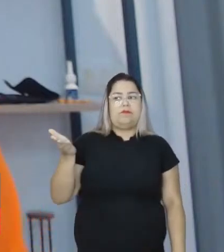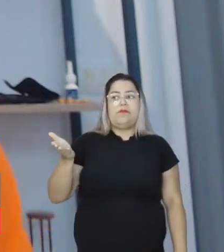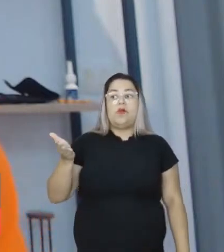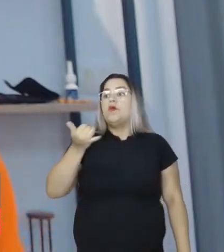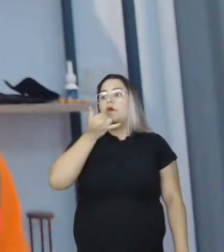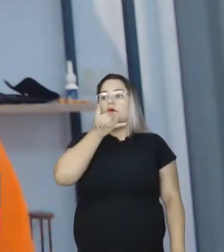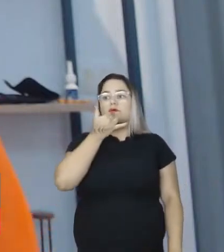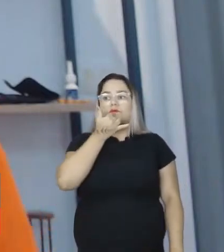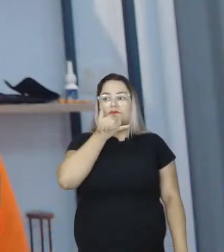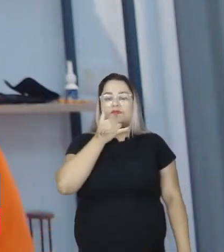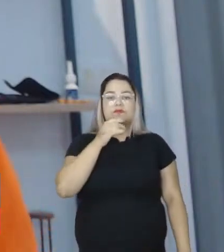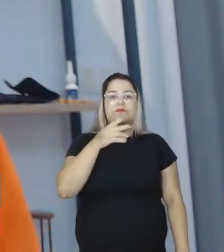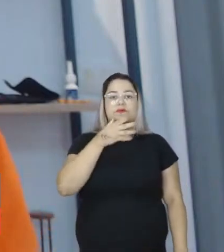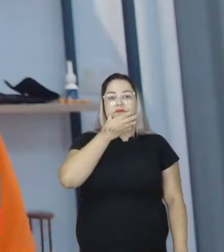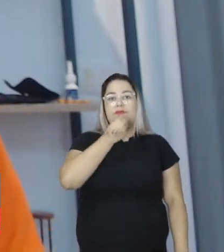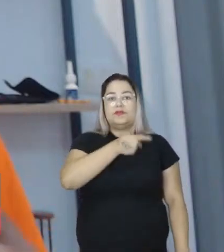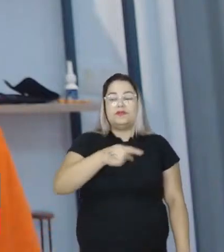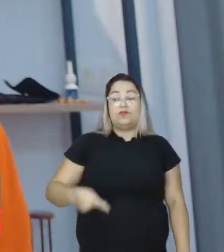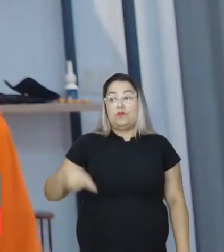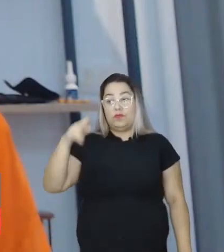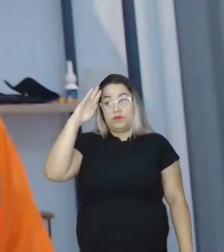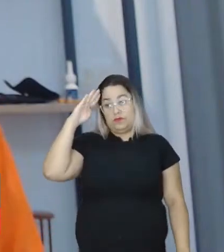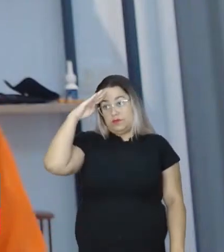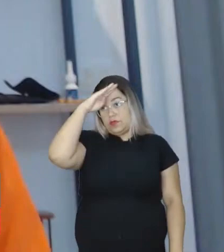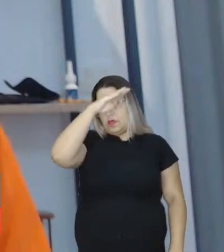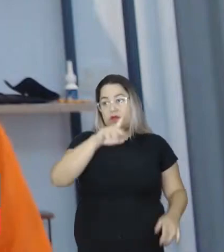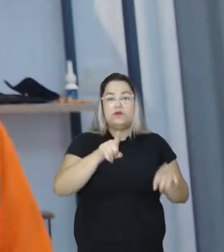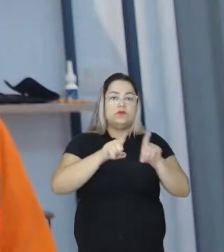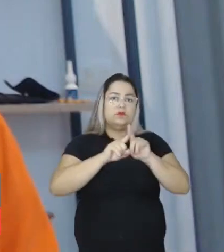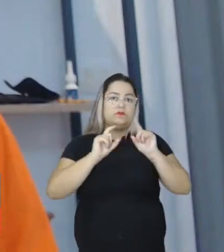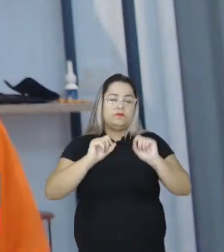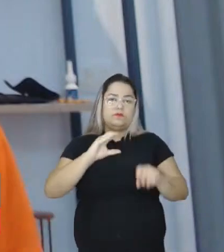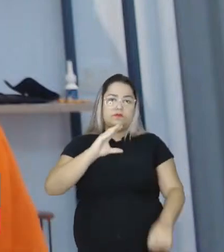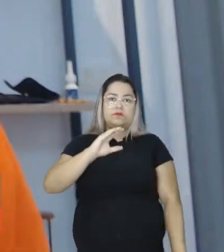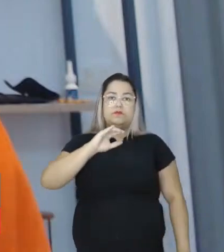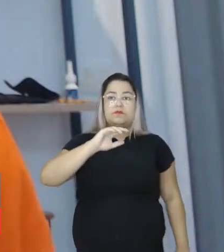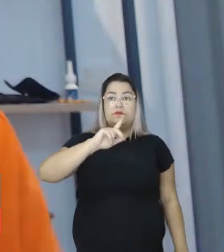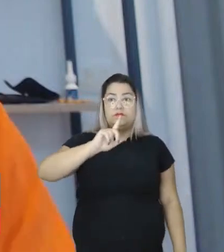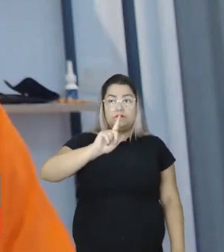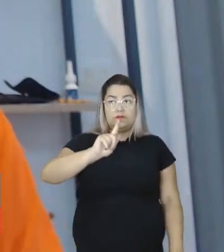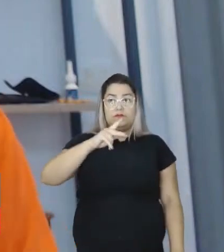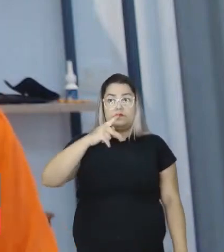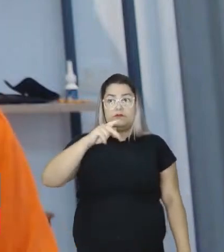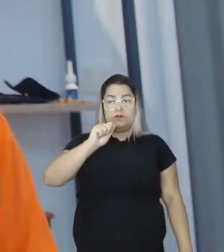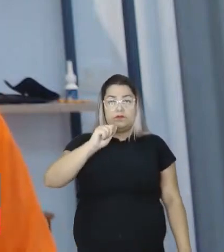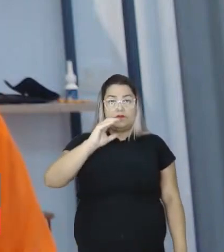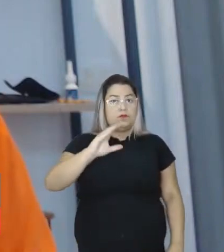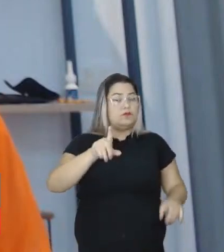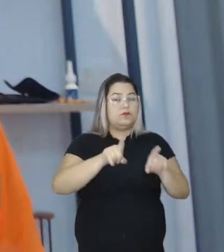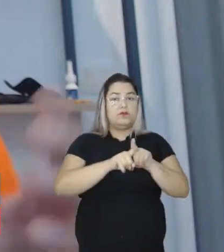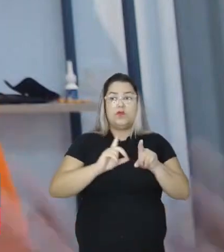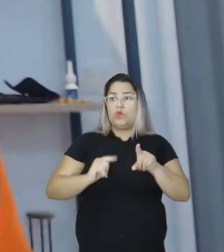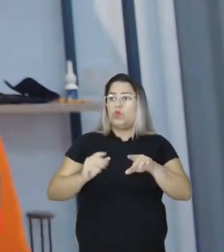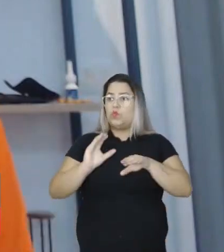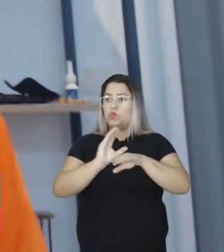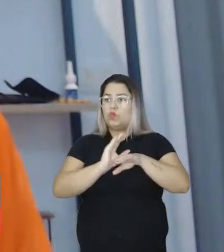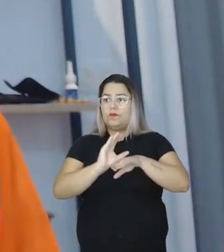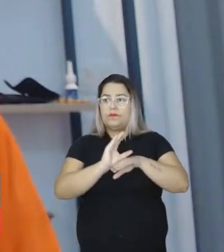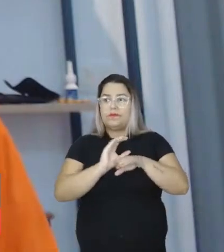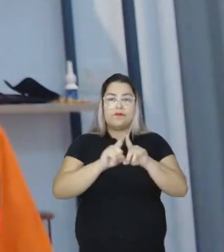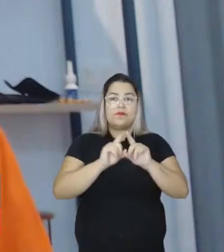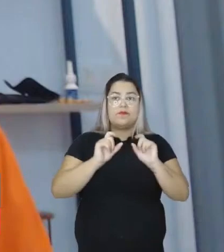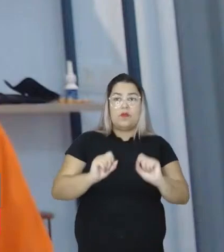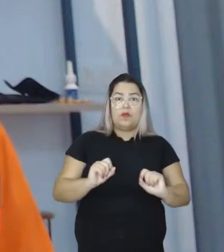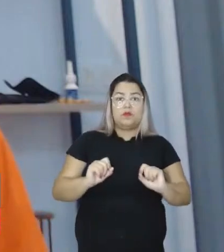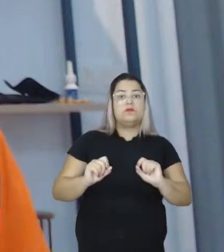que precisa ser revogado, Amanda. A resolução 42 da CGPA, ela, como dissemos, é inconstitucional, ela fere a autonomia